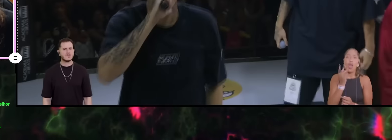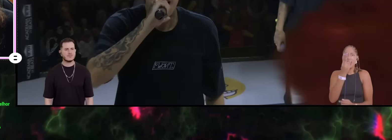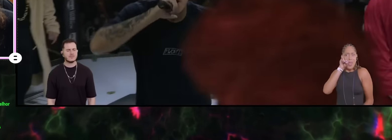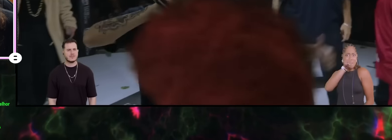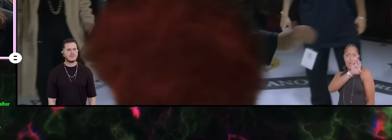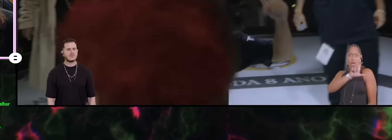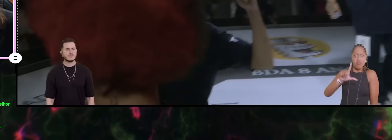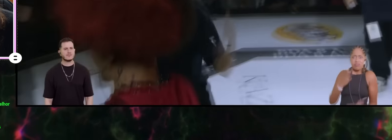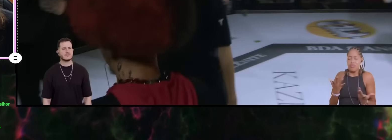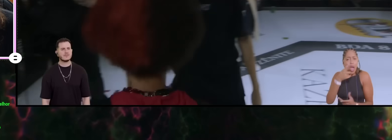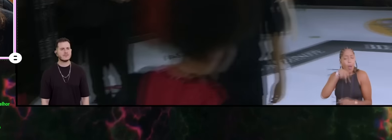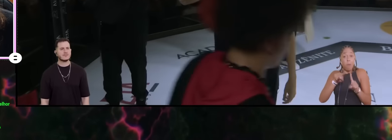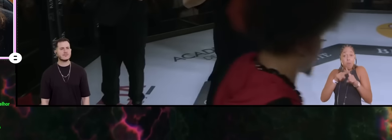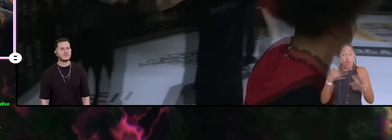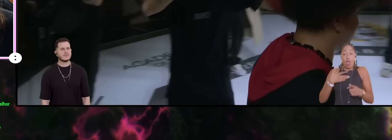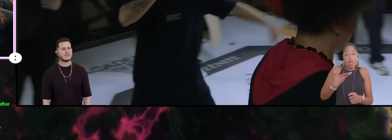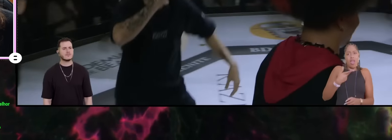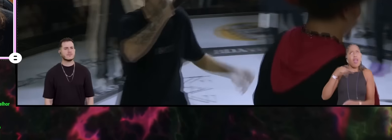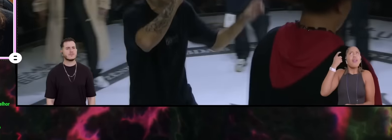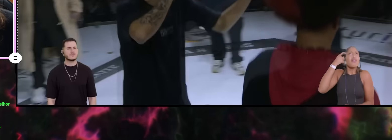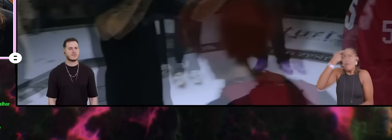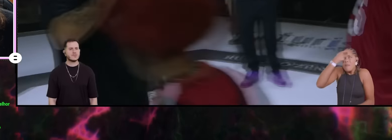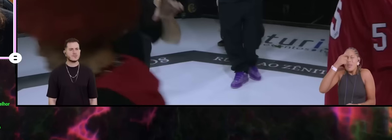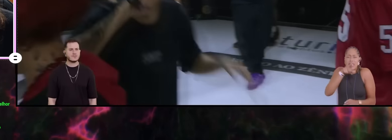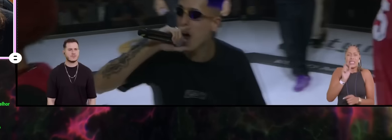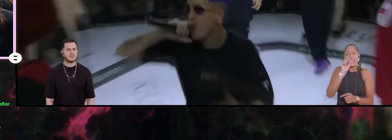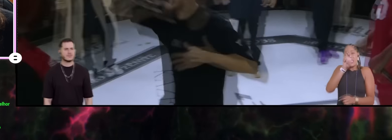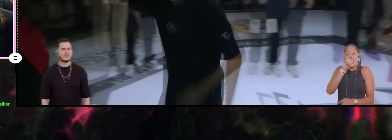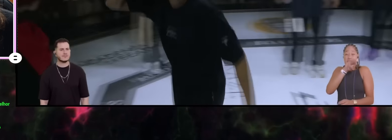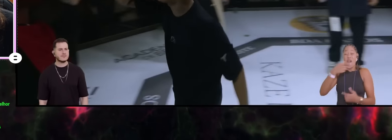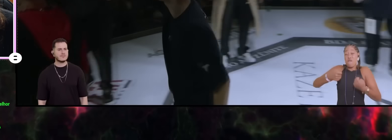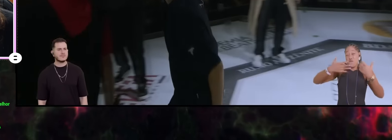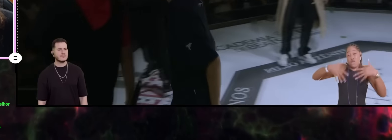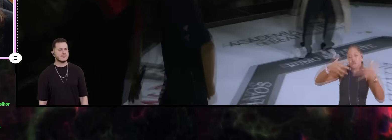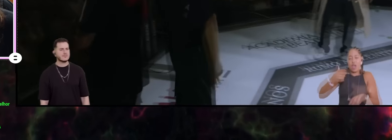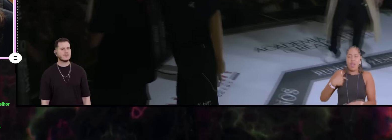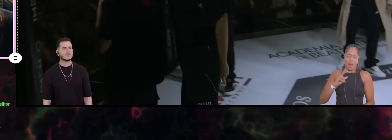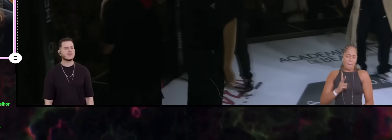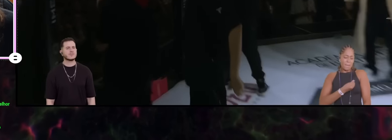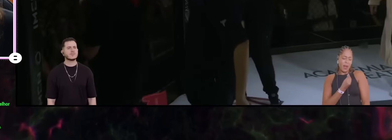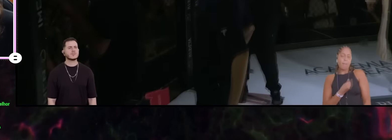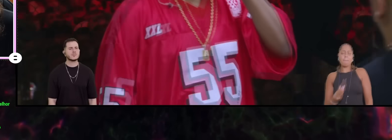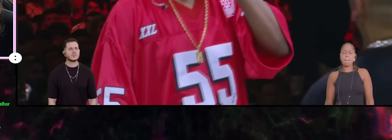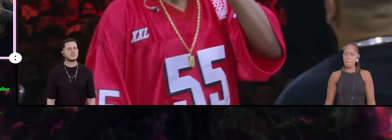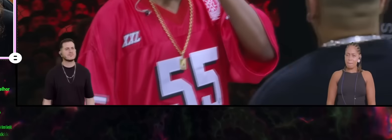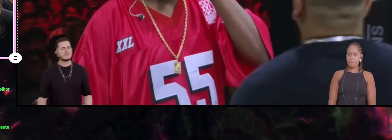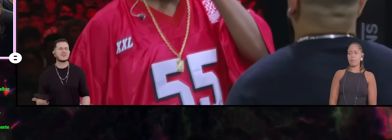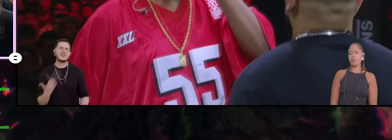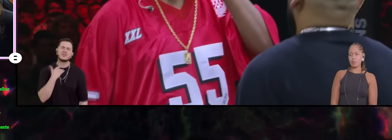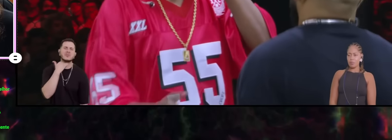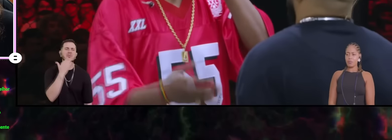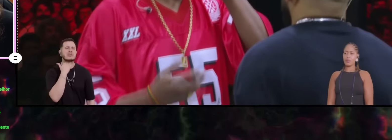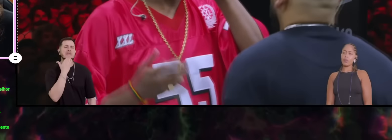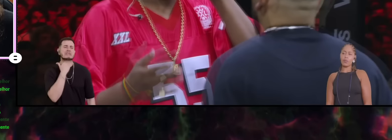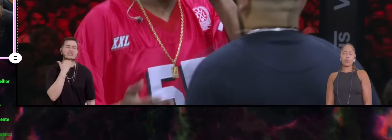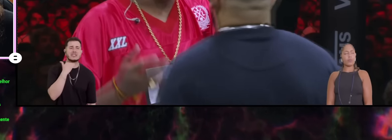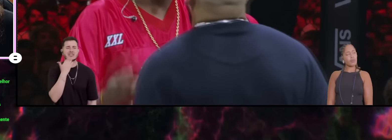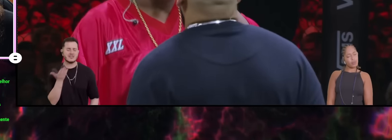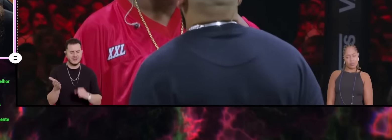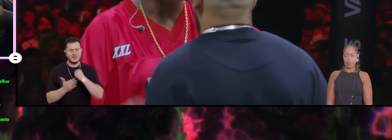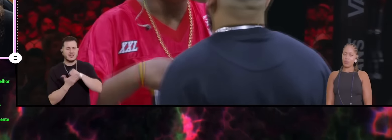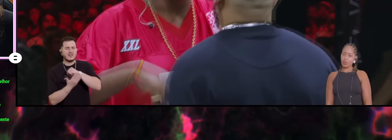mil. Por isso que eu tenho QI, suas 3 letras são 5, deu enquanto as minhas MVP. Ah, nem adianta fazer birra, gênio me